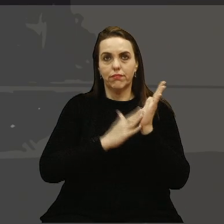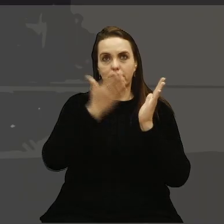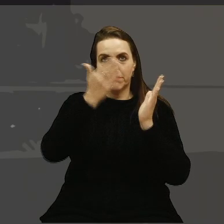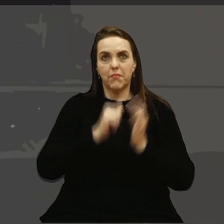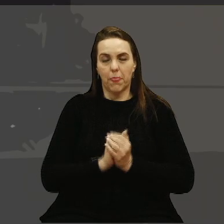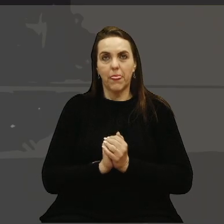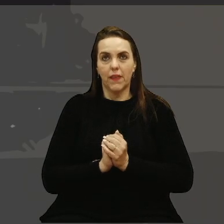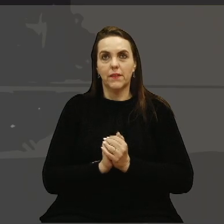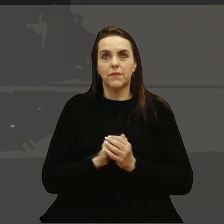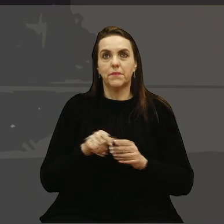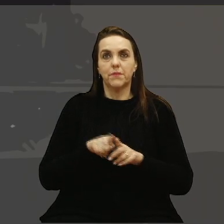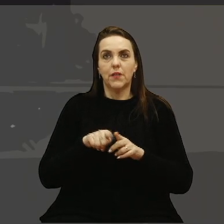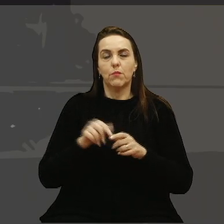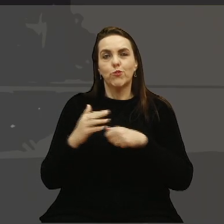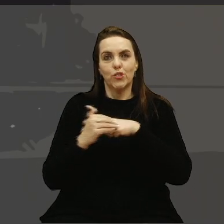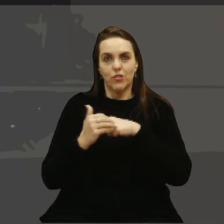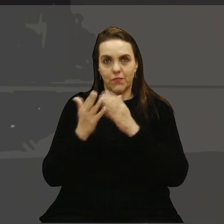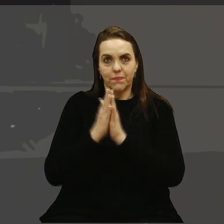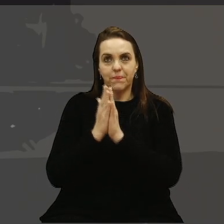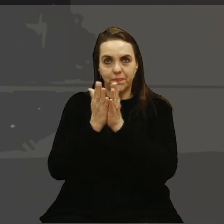imagens ali, por gentileza.